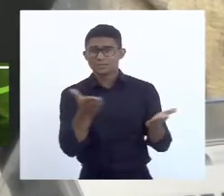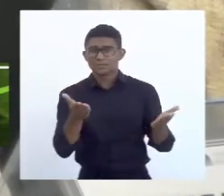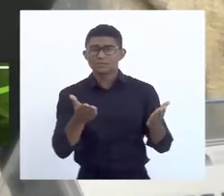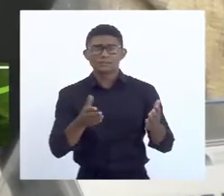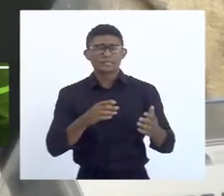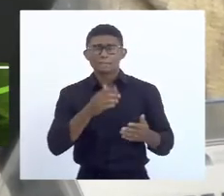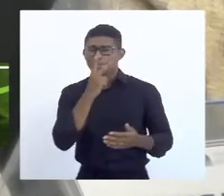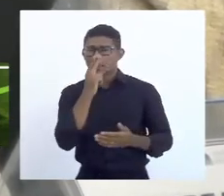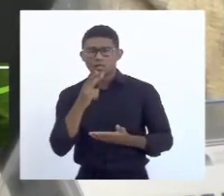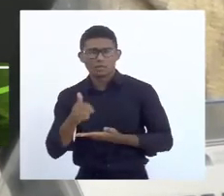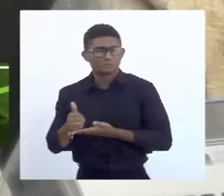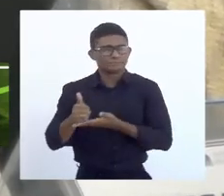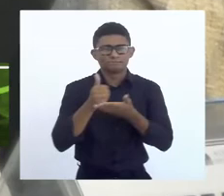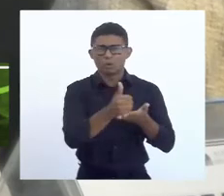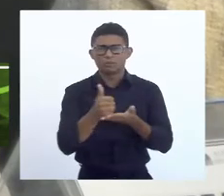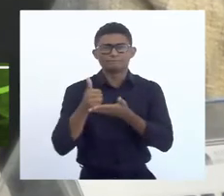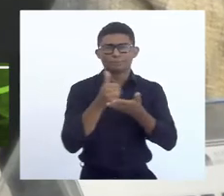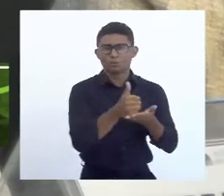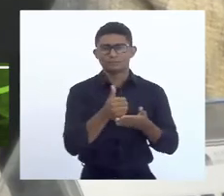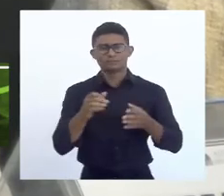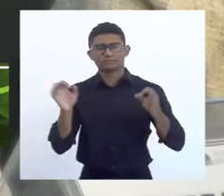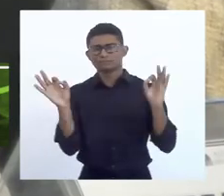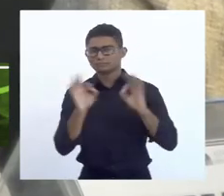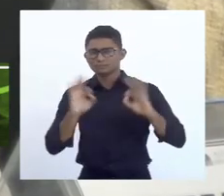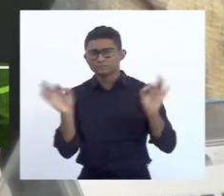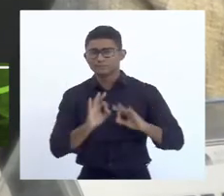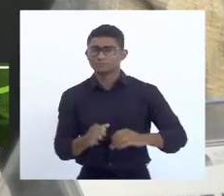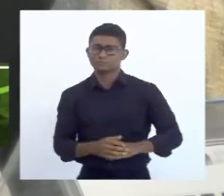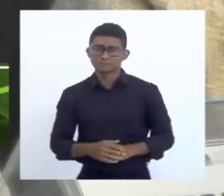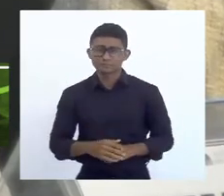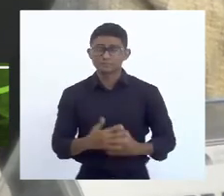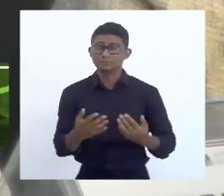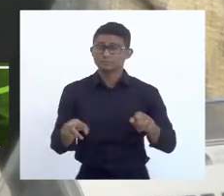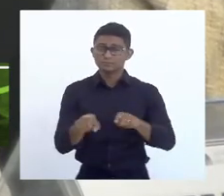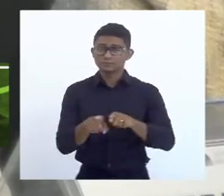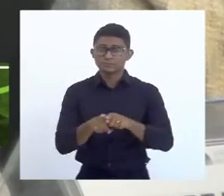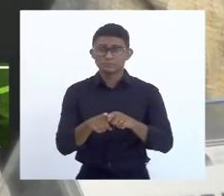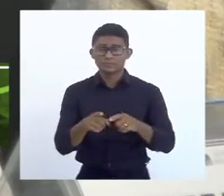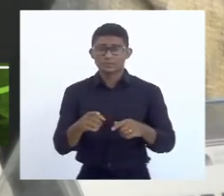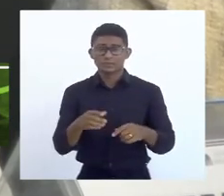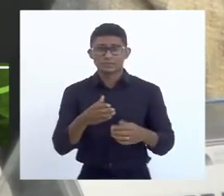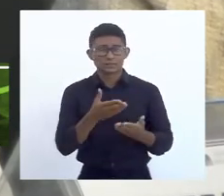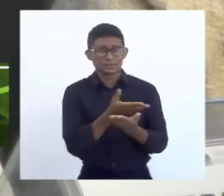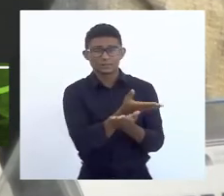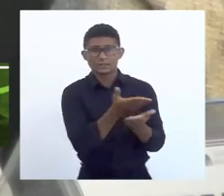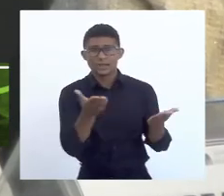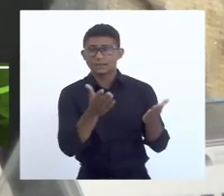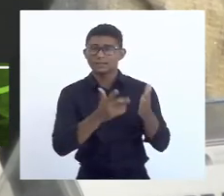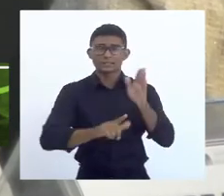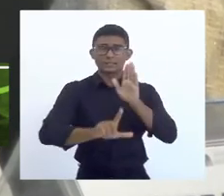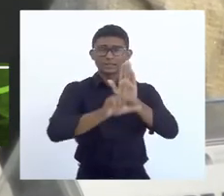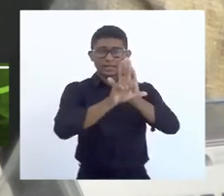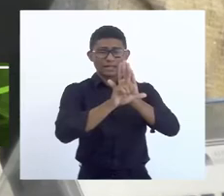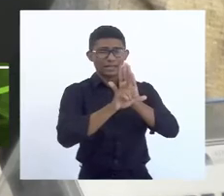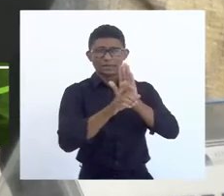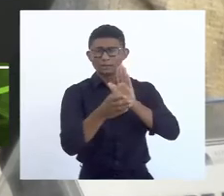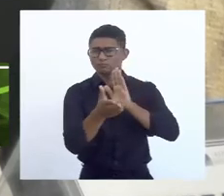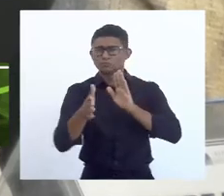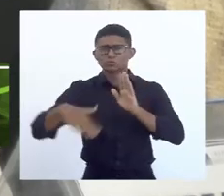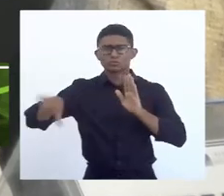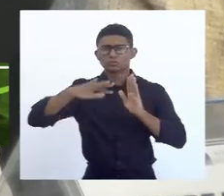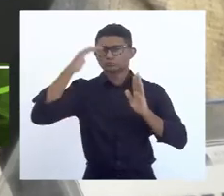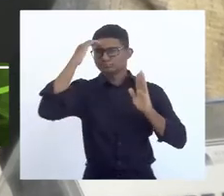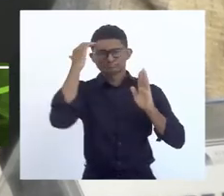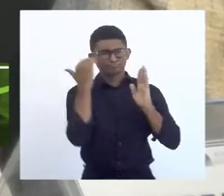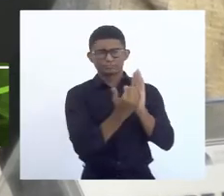devido suporte, não foram devidamente contempladas na primeira legislação que se aprova sobre o tema. É